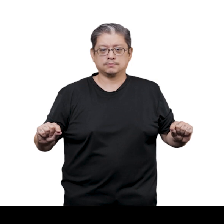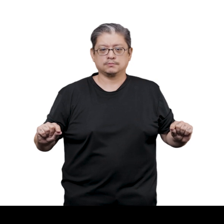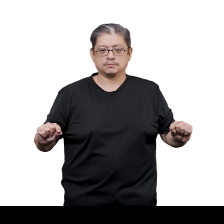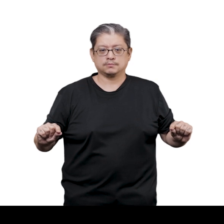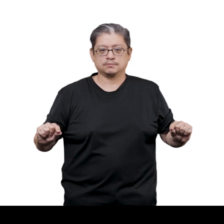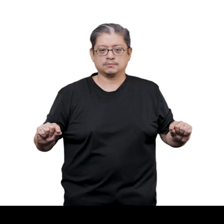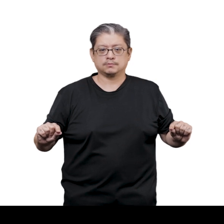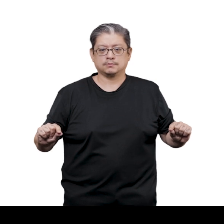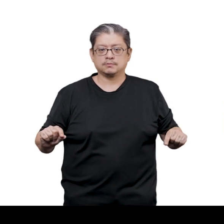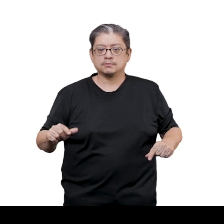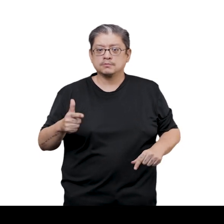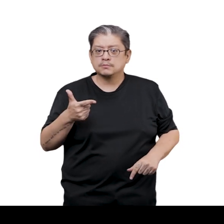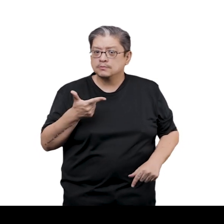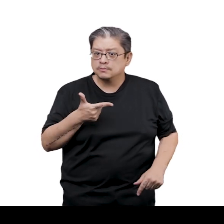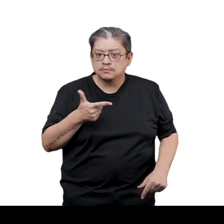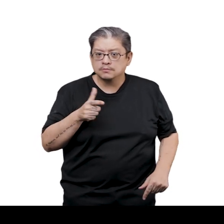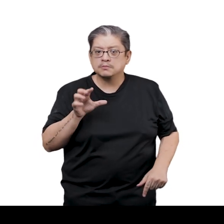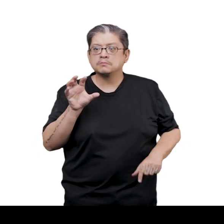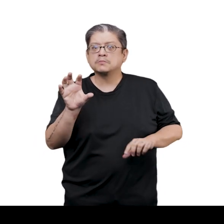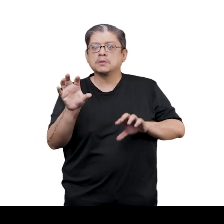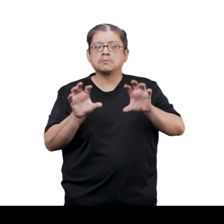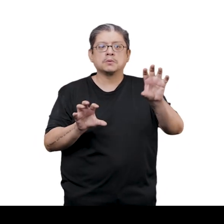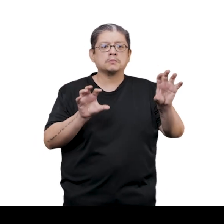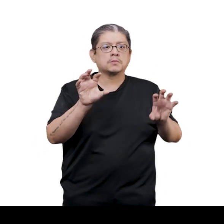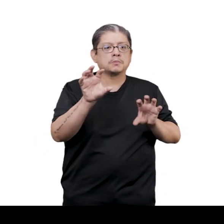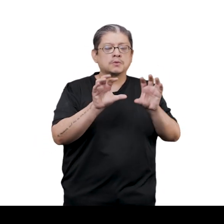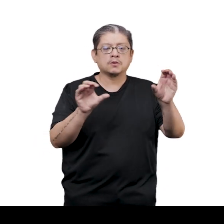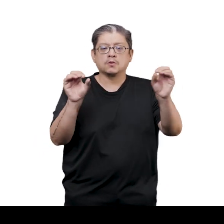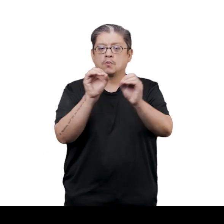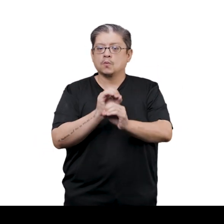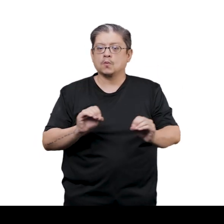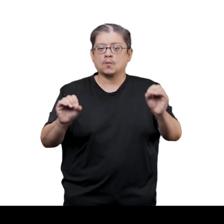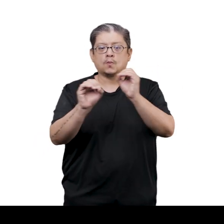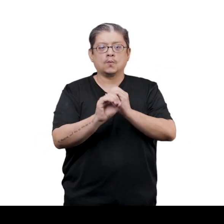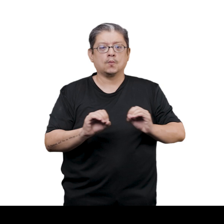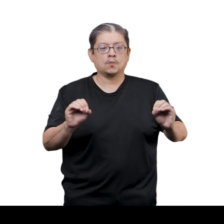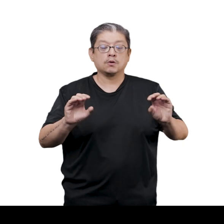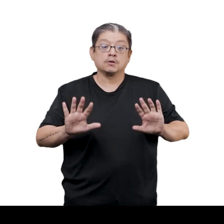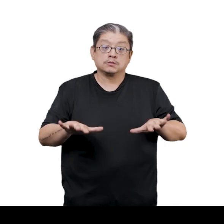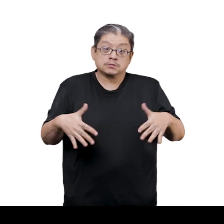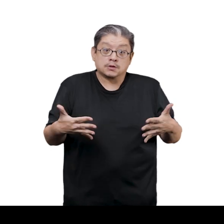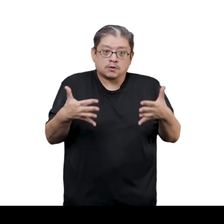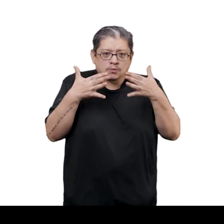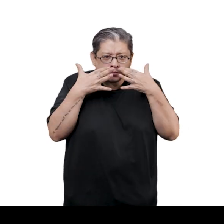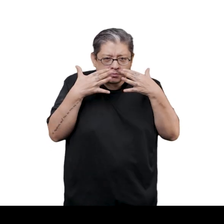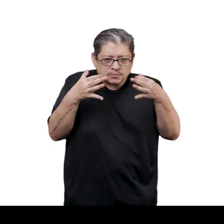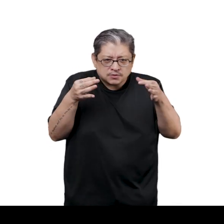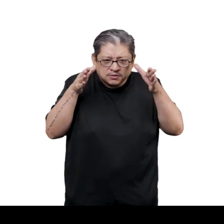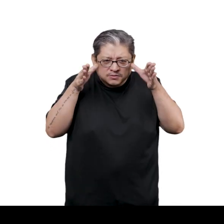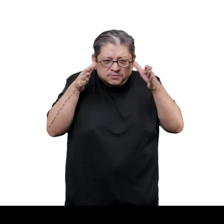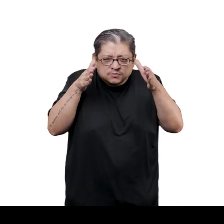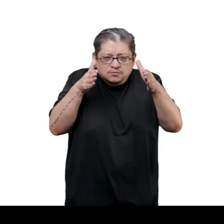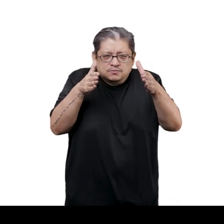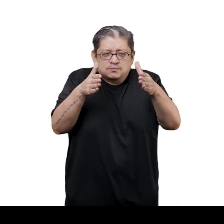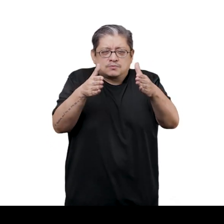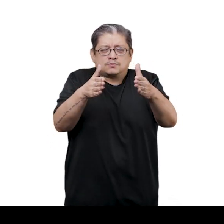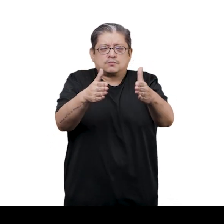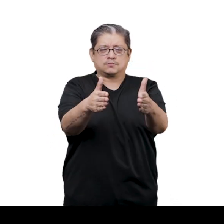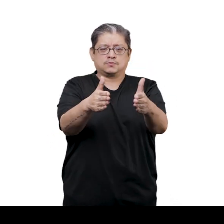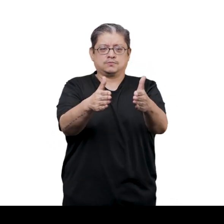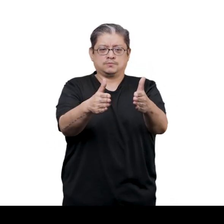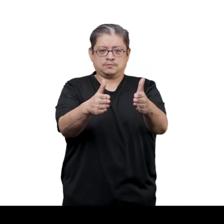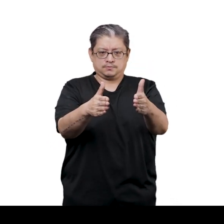borda inferior. A ausência de outros elementos figurativos concentra toda a atenção nesses